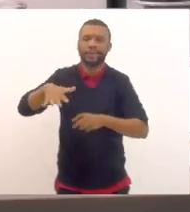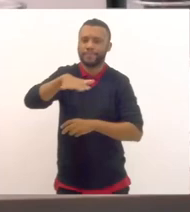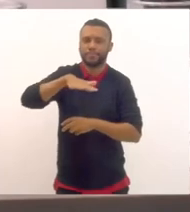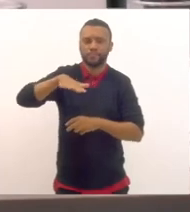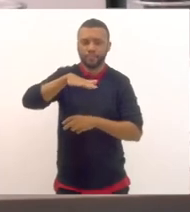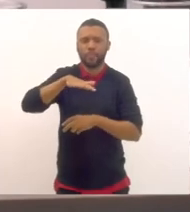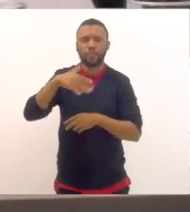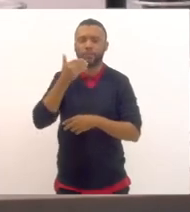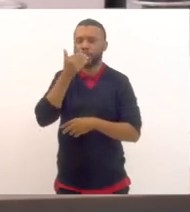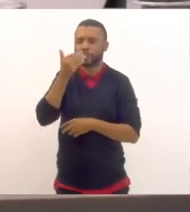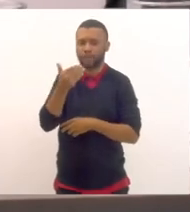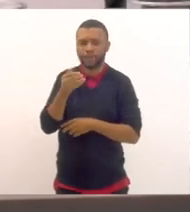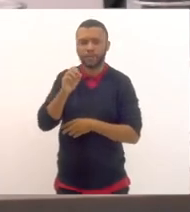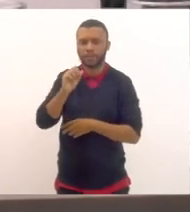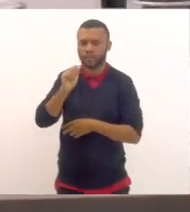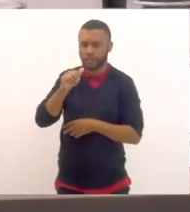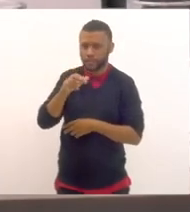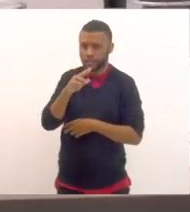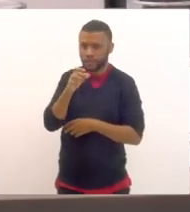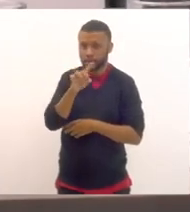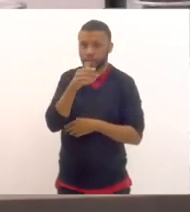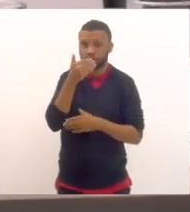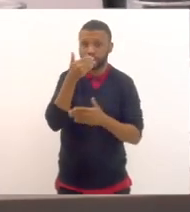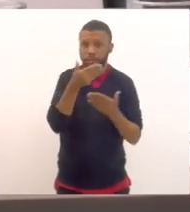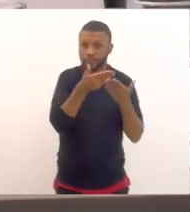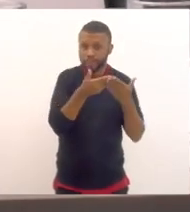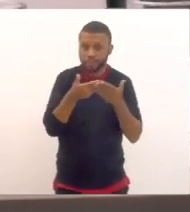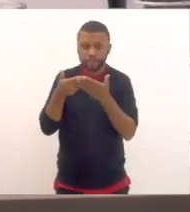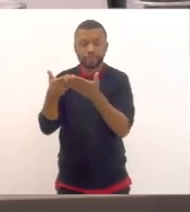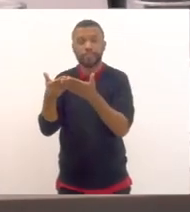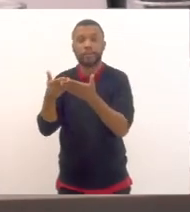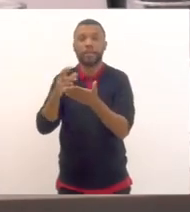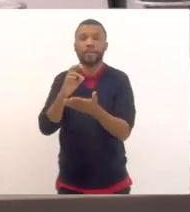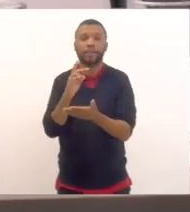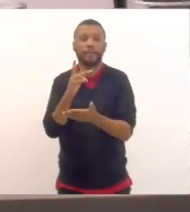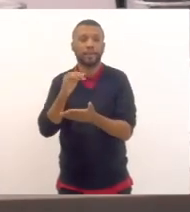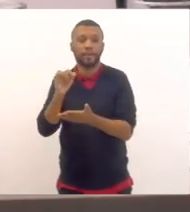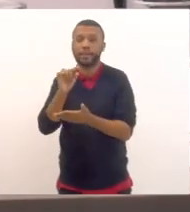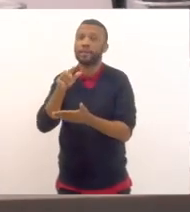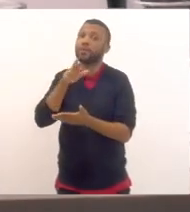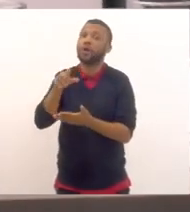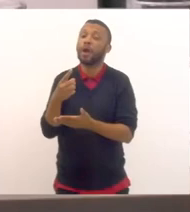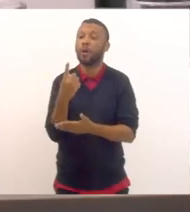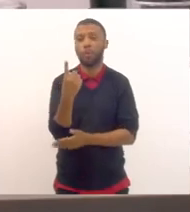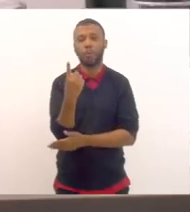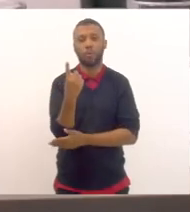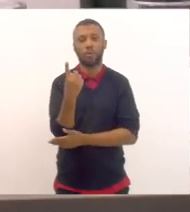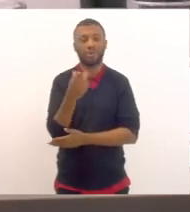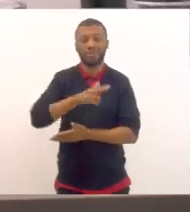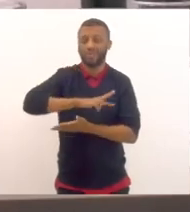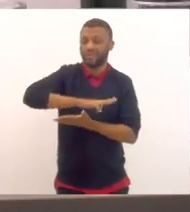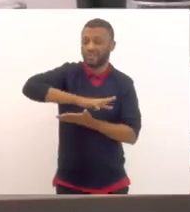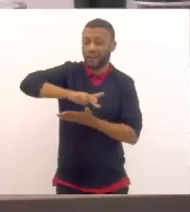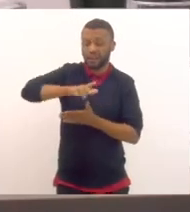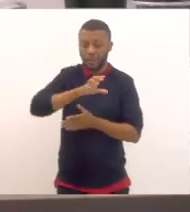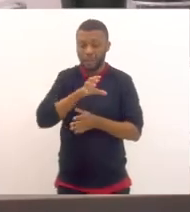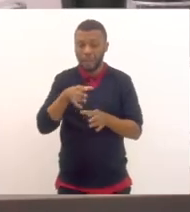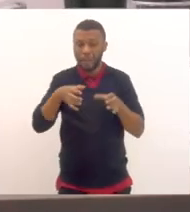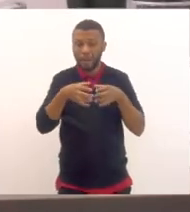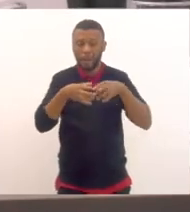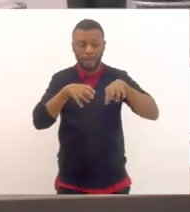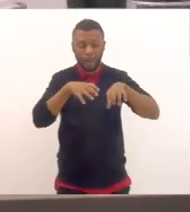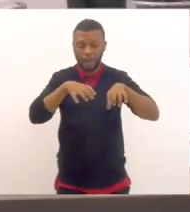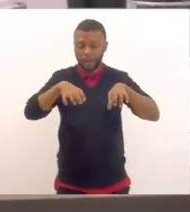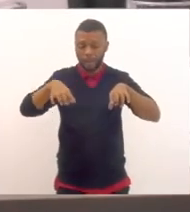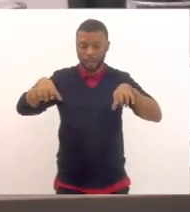eu solicitei aos lanche daqui encarem a CPI não foi enganar e não é uma um orador são várias comunidades ao longo